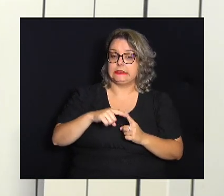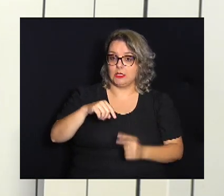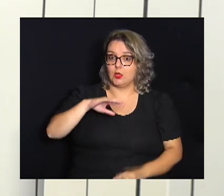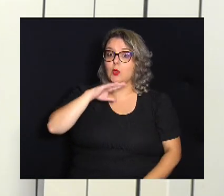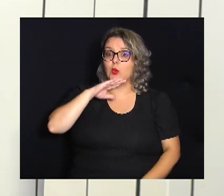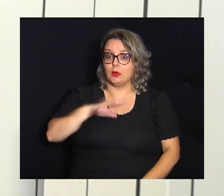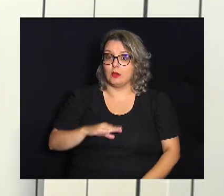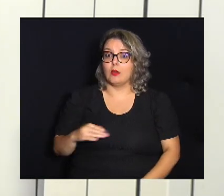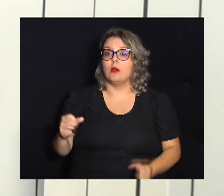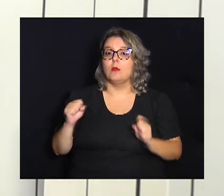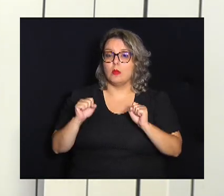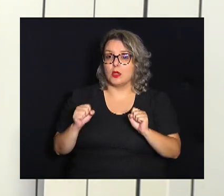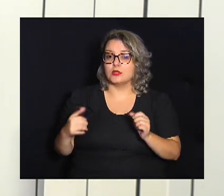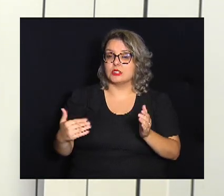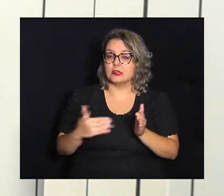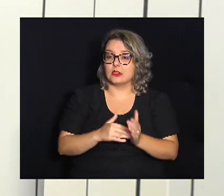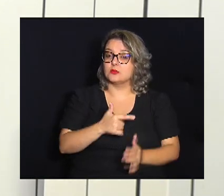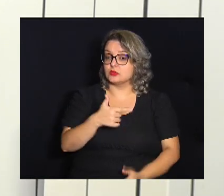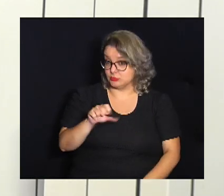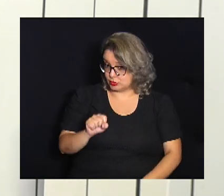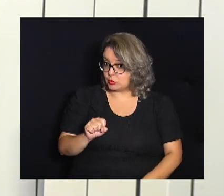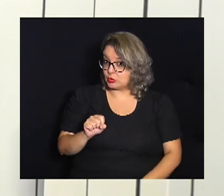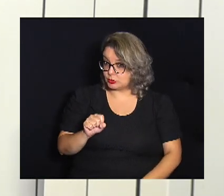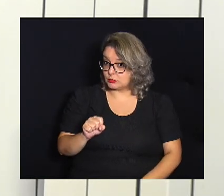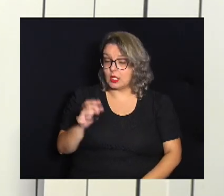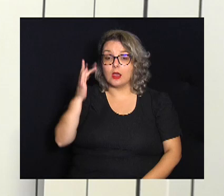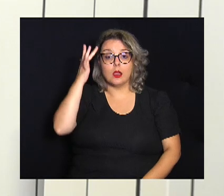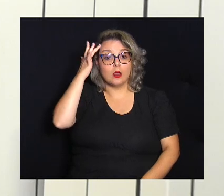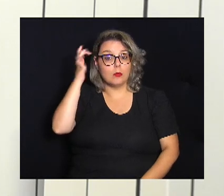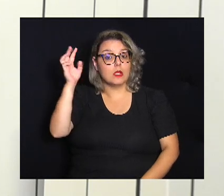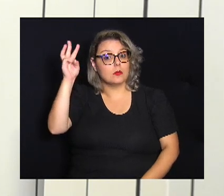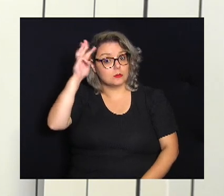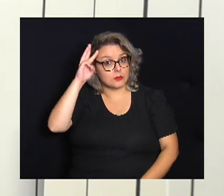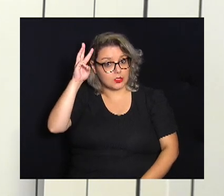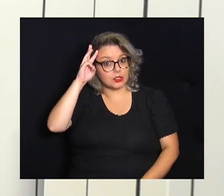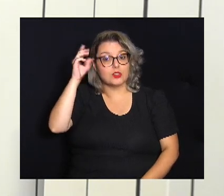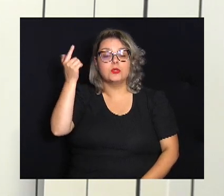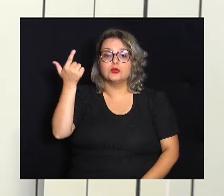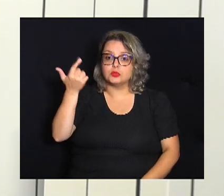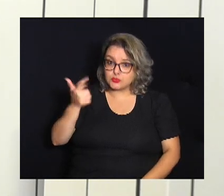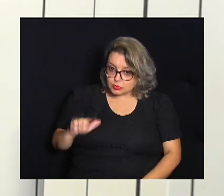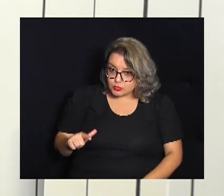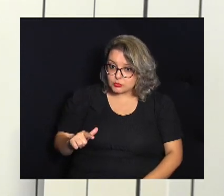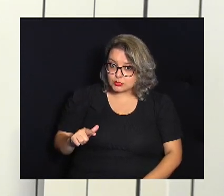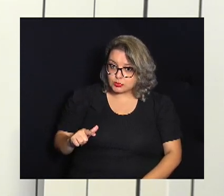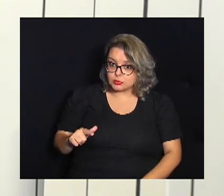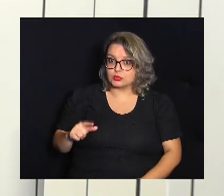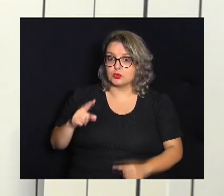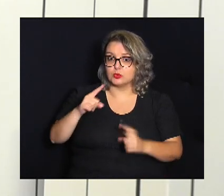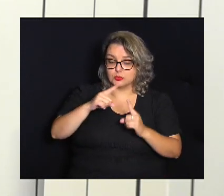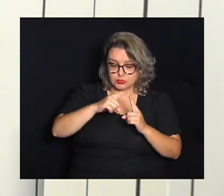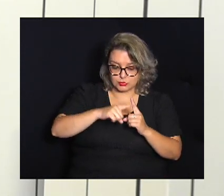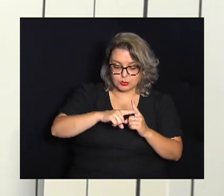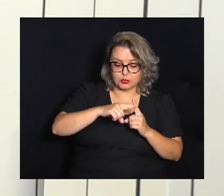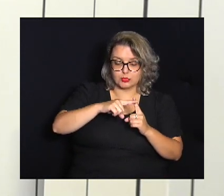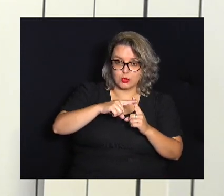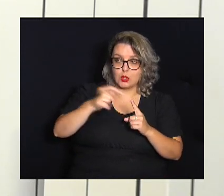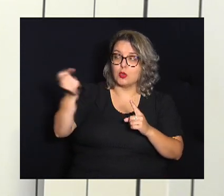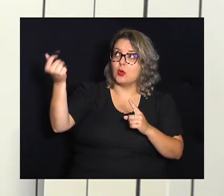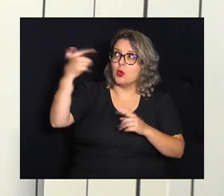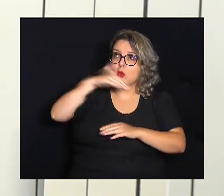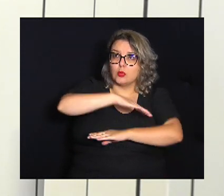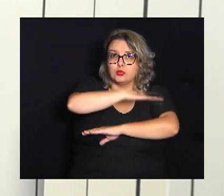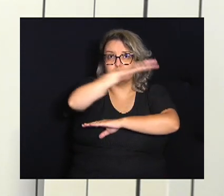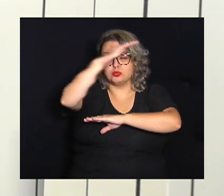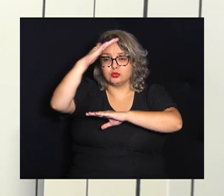pode chegar aos 28 graus. Para amanhã, terça-feira, segue essa tendência do sol durante todo o dia,